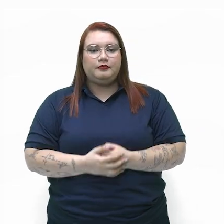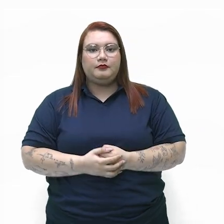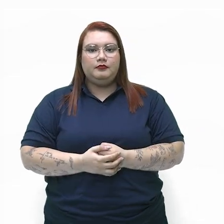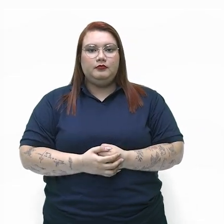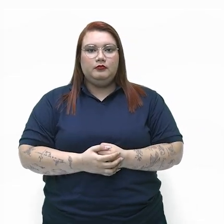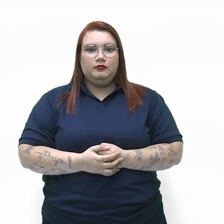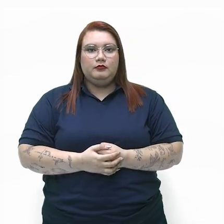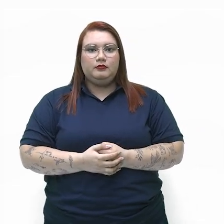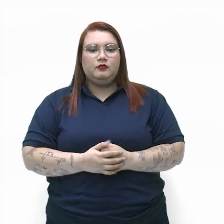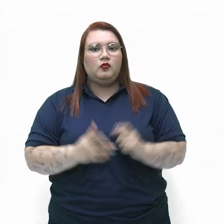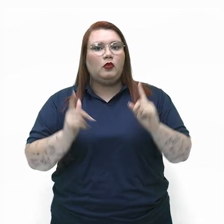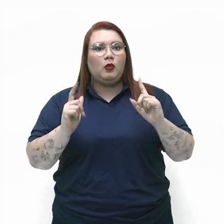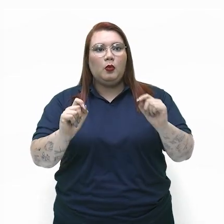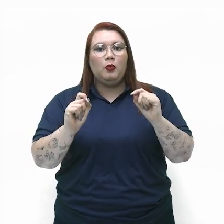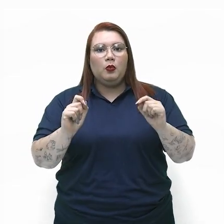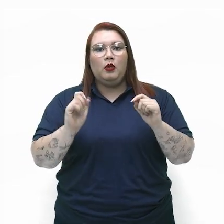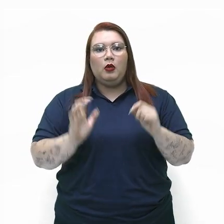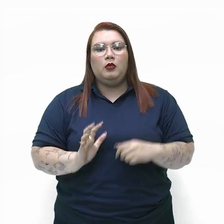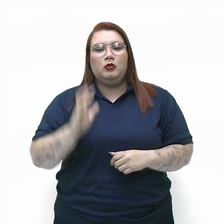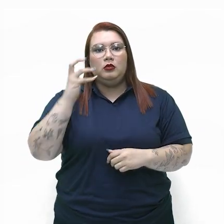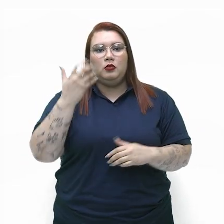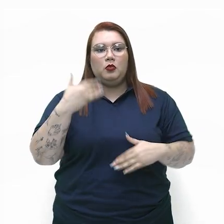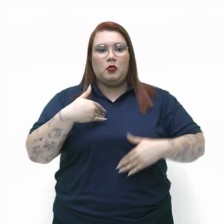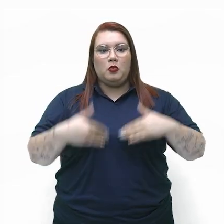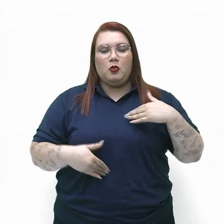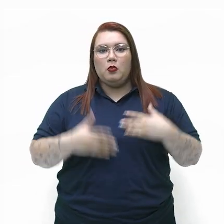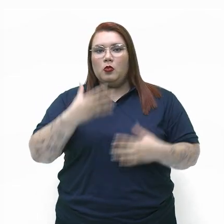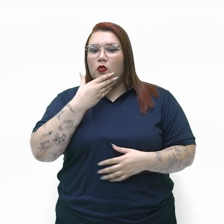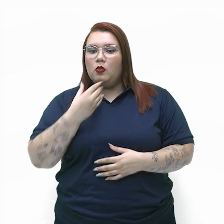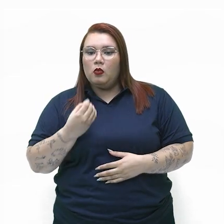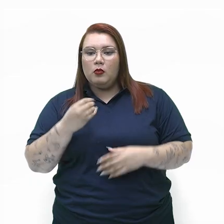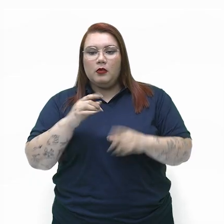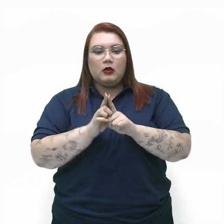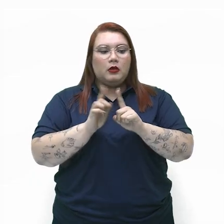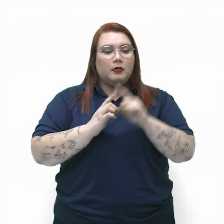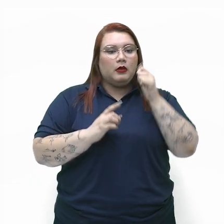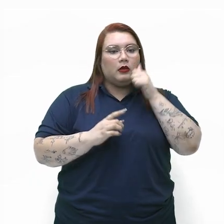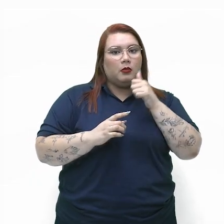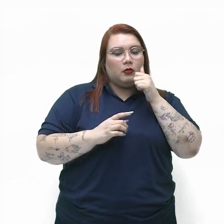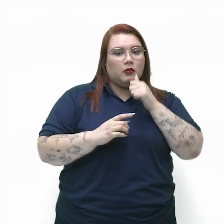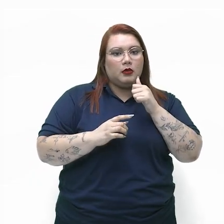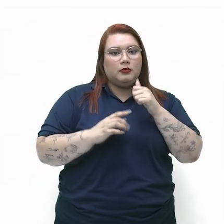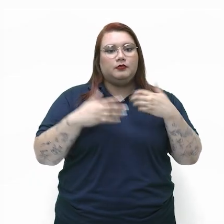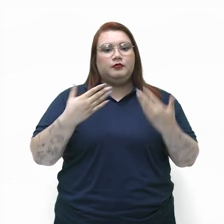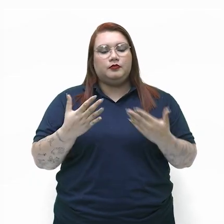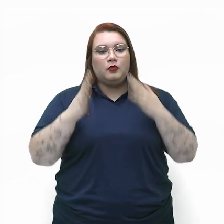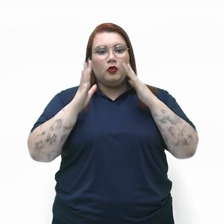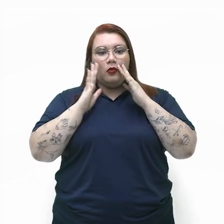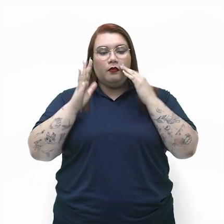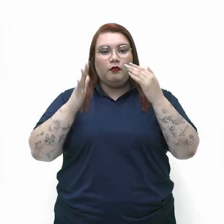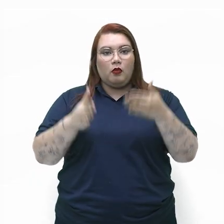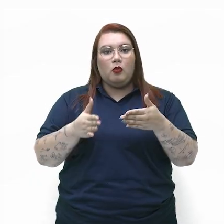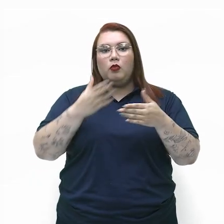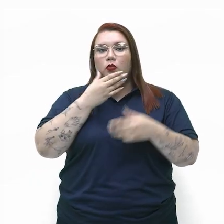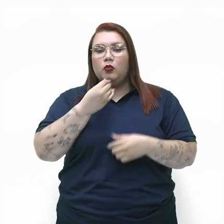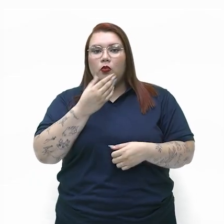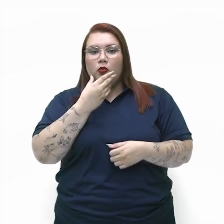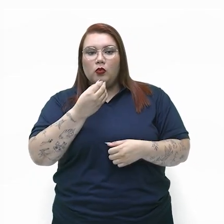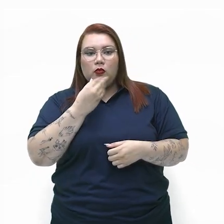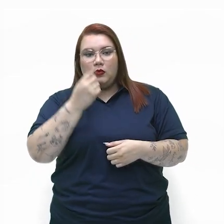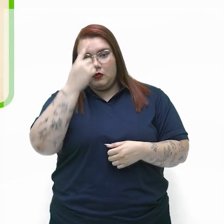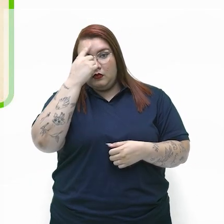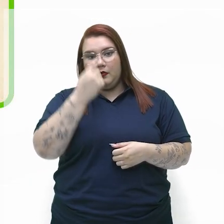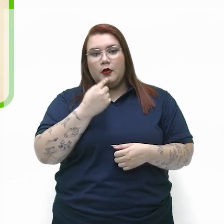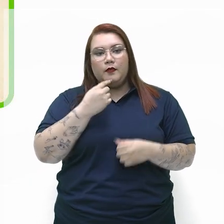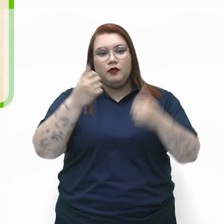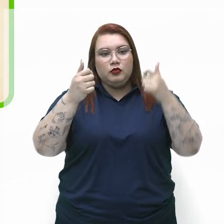drasticamente, né? O que acontece com o corpo do homem e o corpo da mulher na puberdade? Nós temos aí, para o homem, na anatomia,